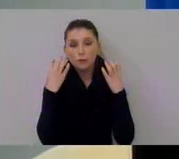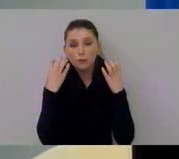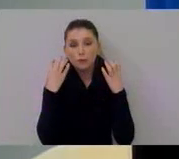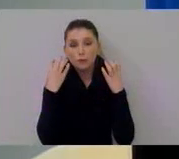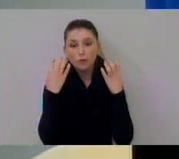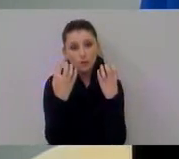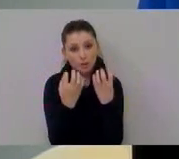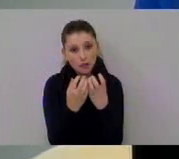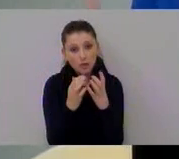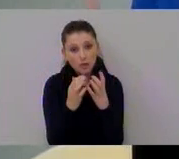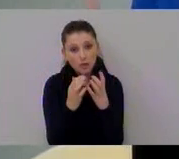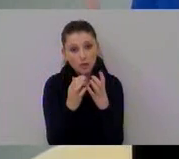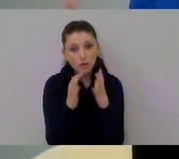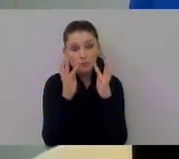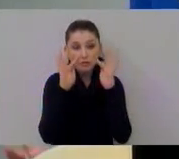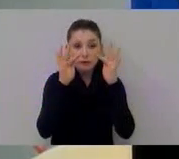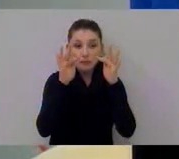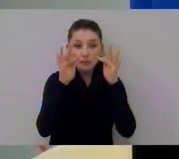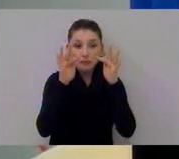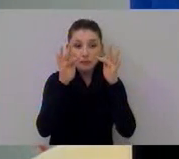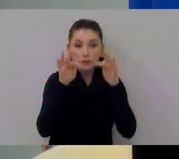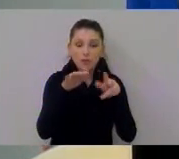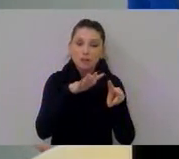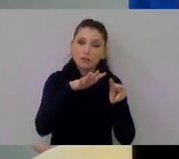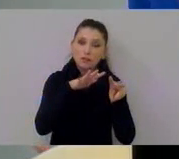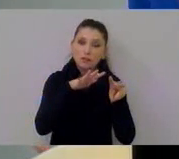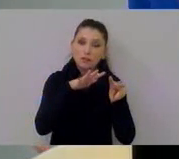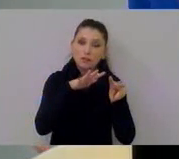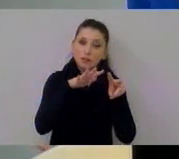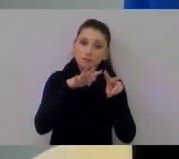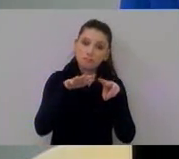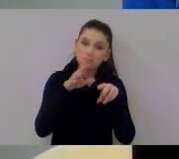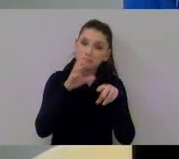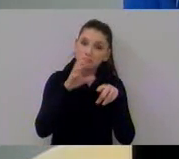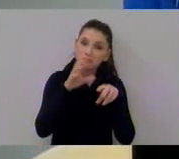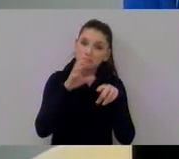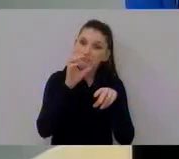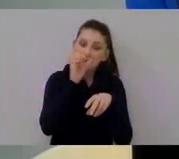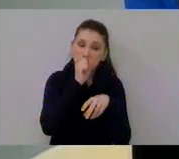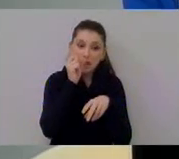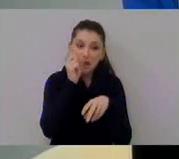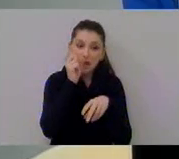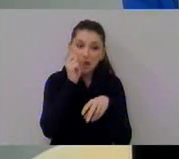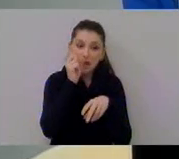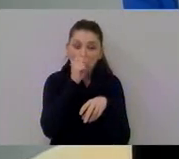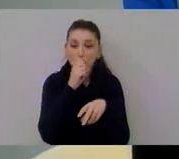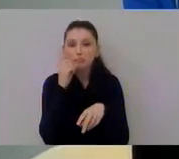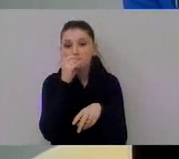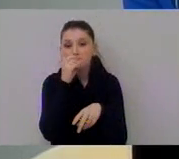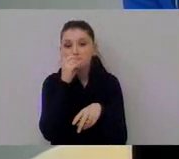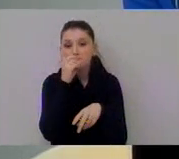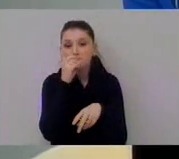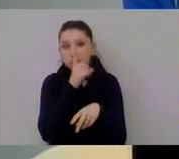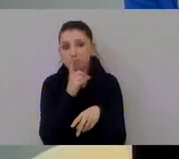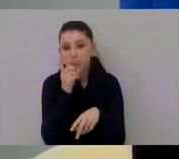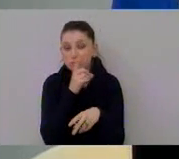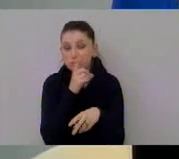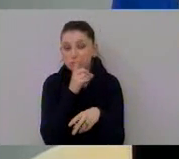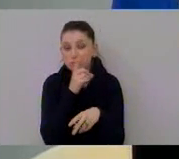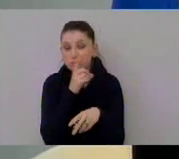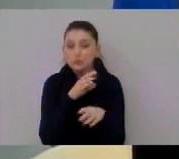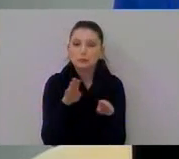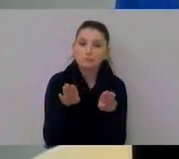semana. Só que do jeito que está a estrutura da quadra,